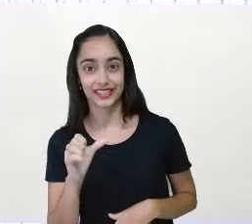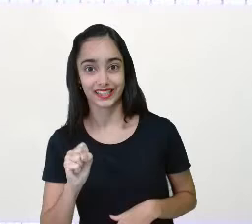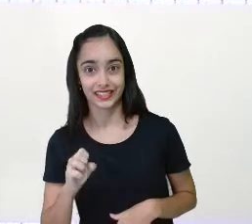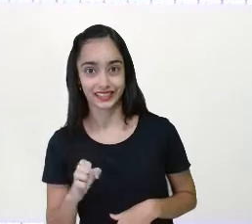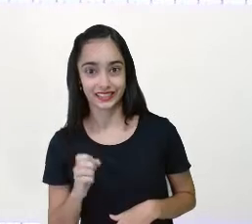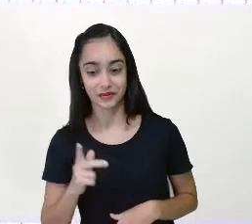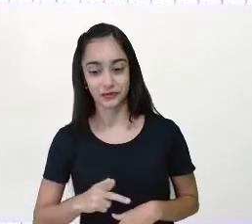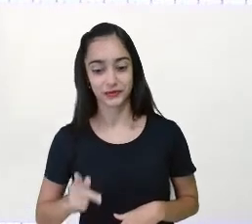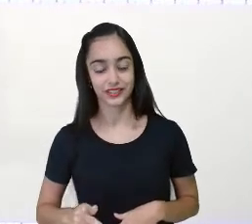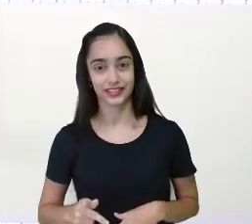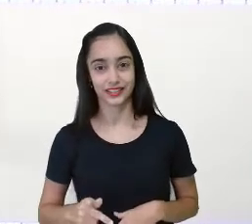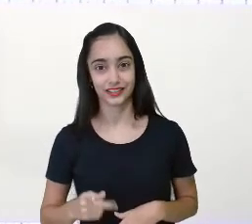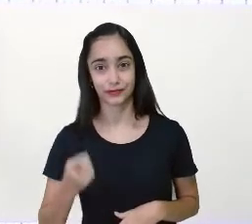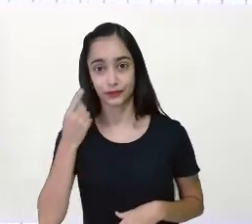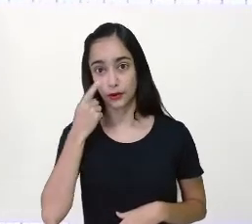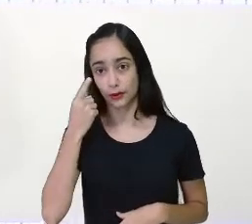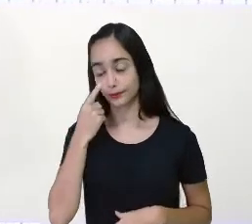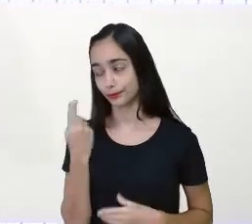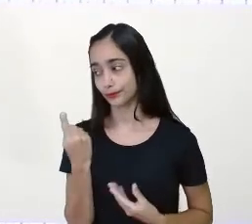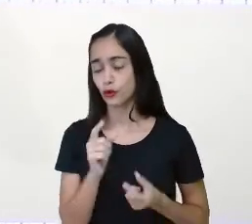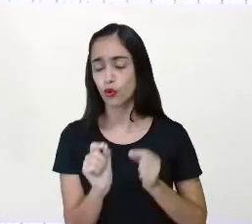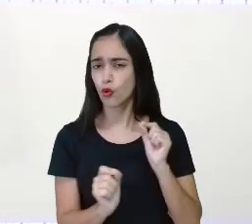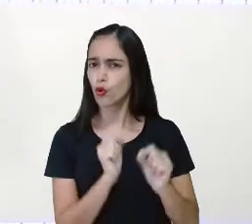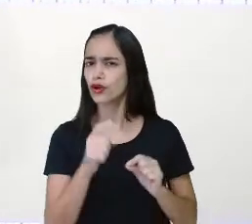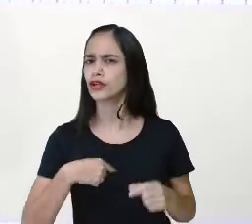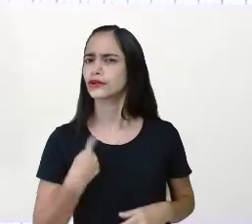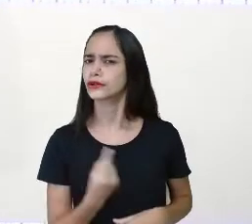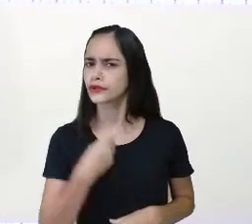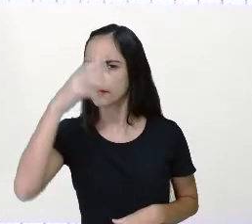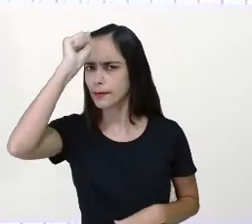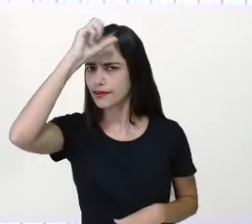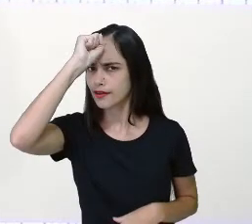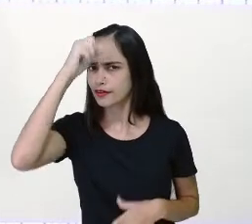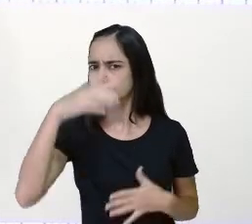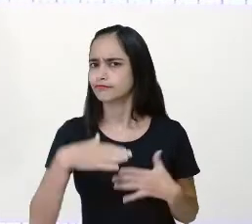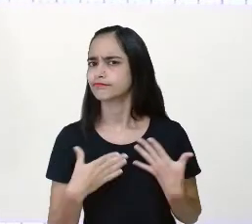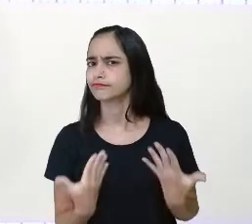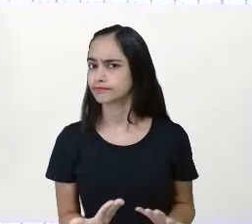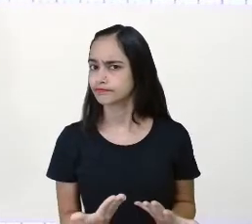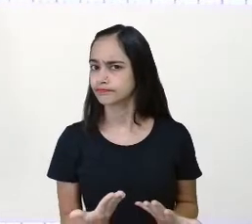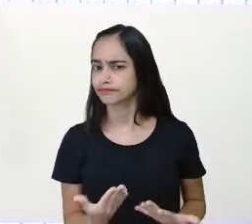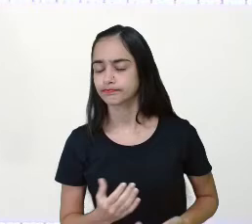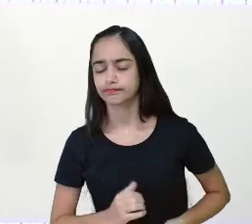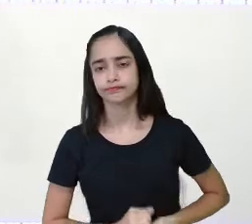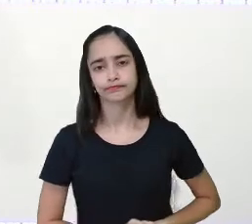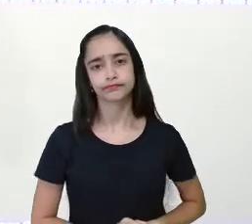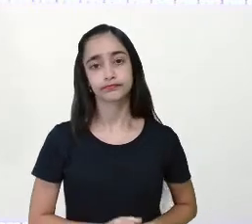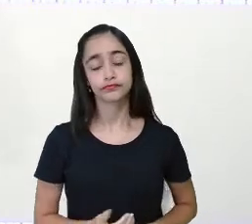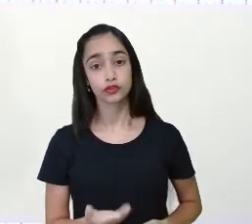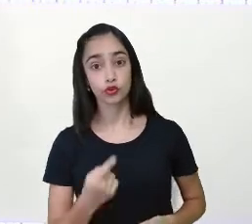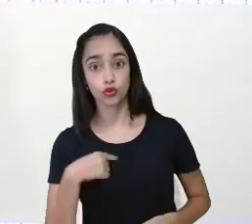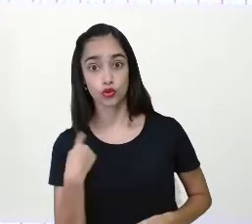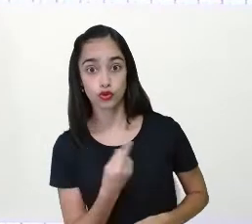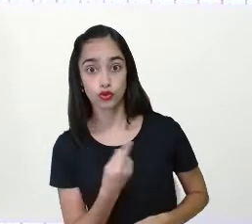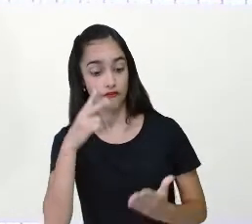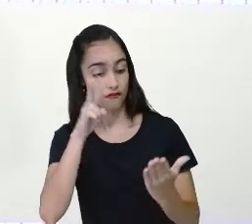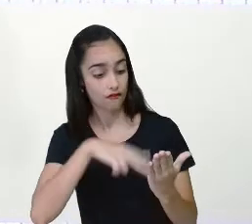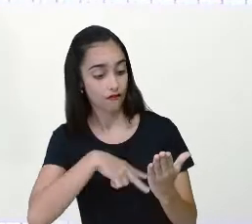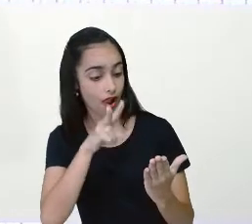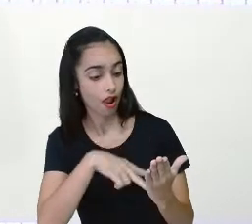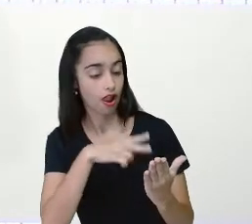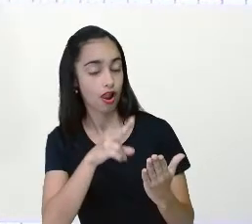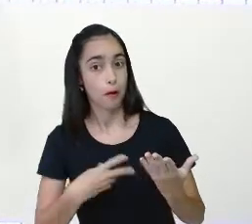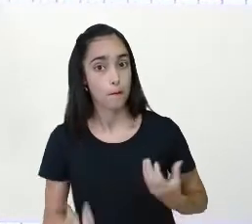é? O que é que a gente vai aprender? Sugestão da professora Casey para essa aula, tá? Vamos ler poemas